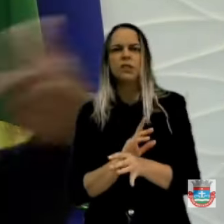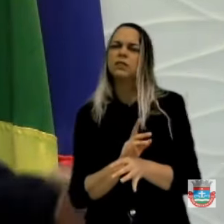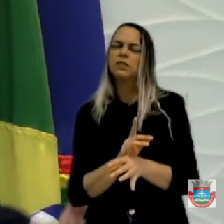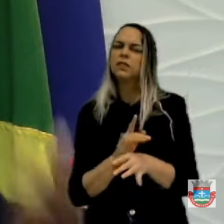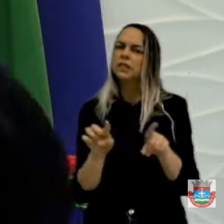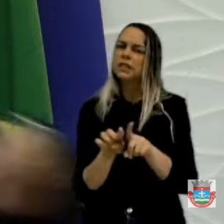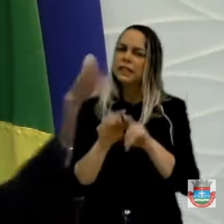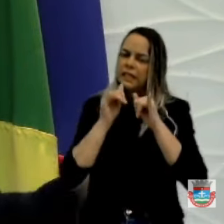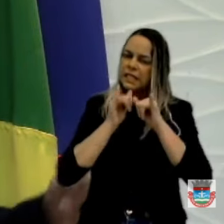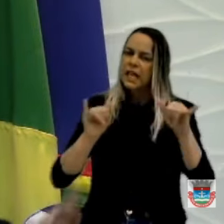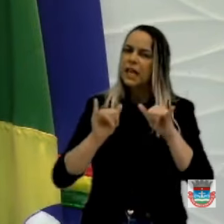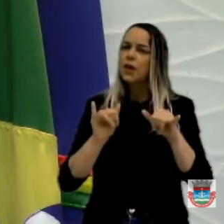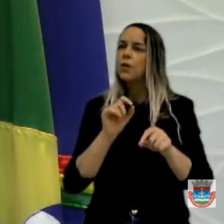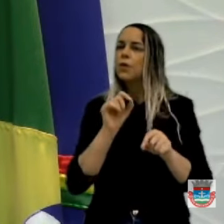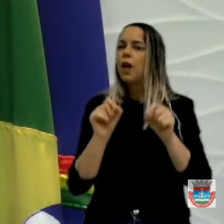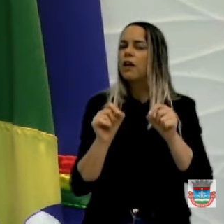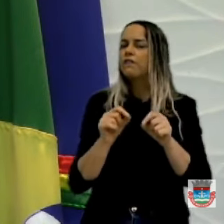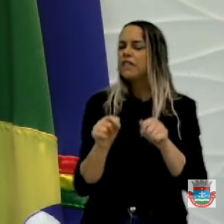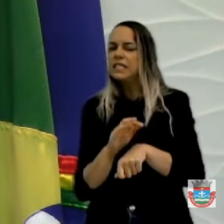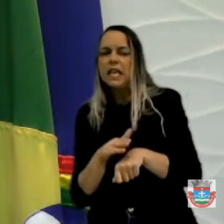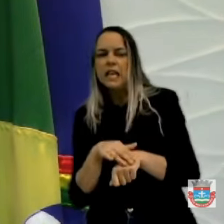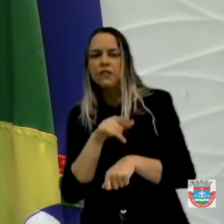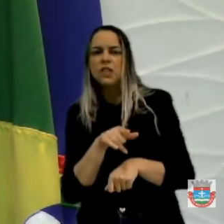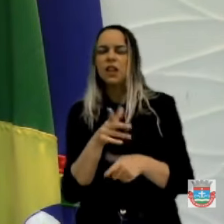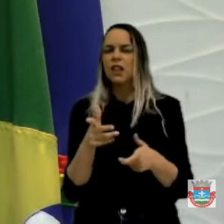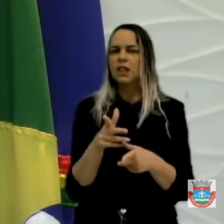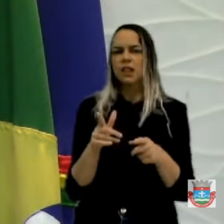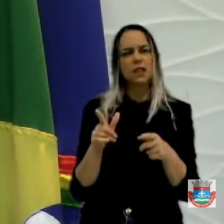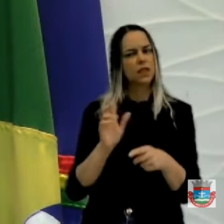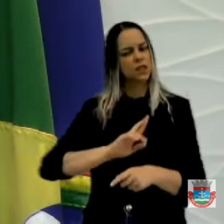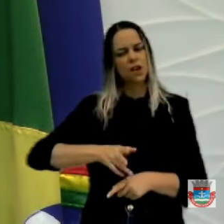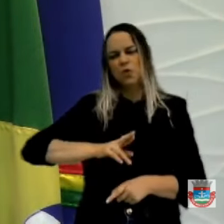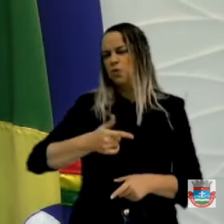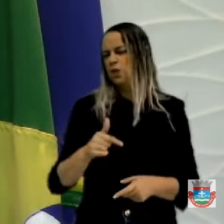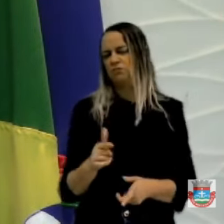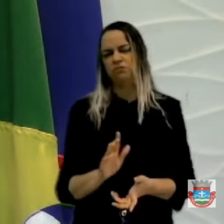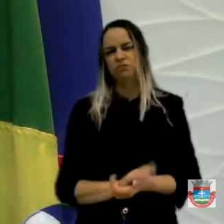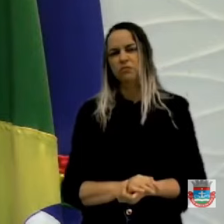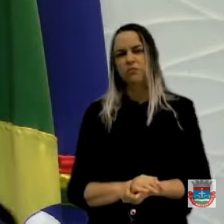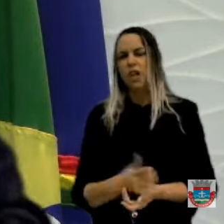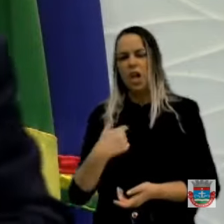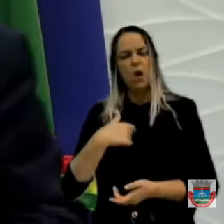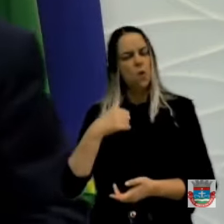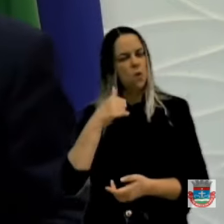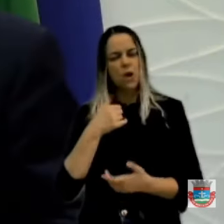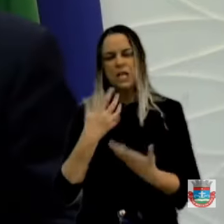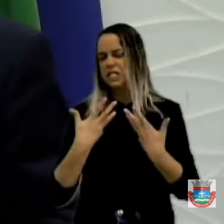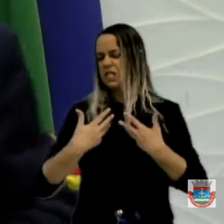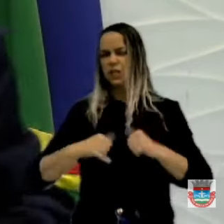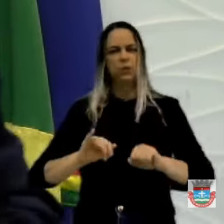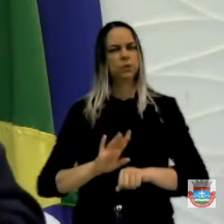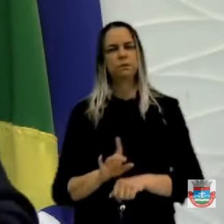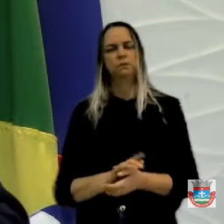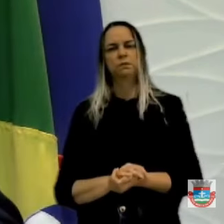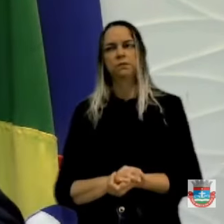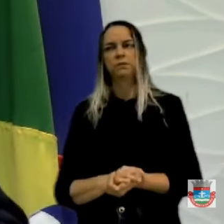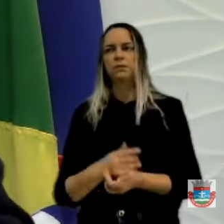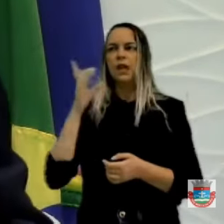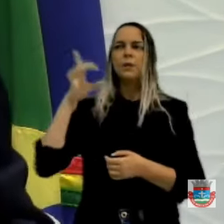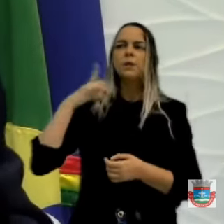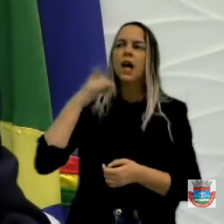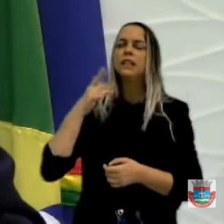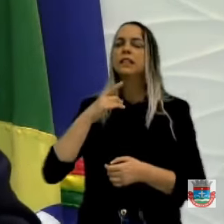dizendo que está fazendo comigo, não tem não. Eu não vou aceitar, Pezinho. Uma deputada que disse